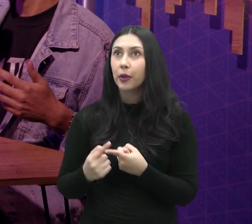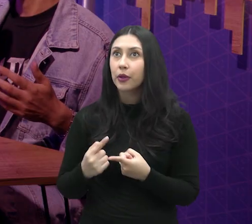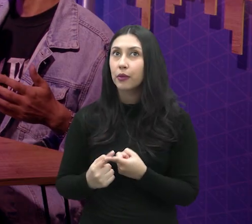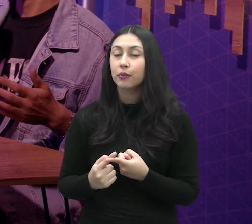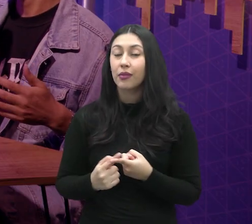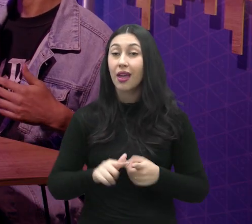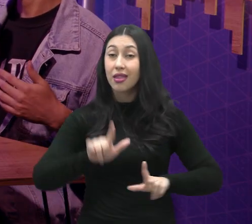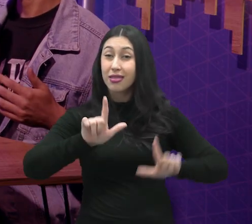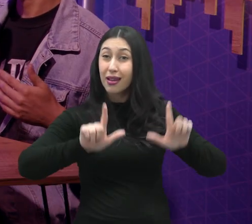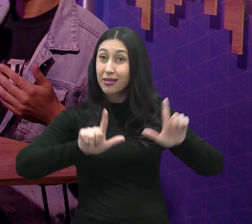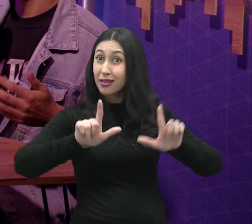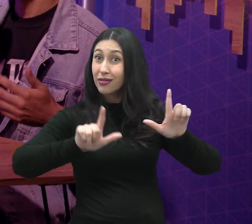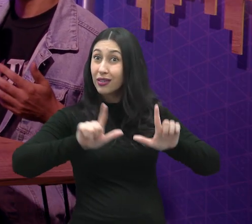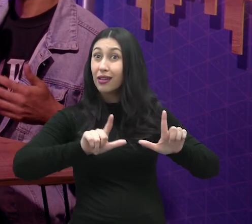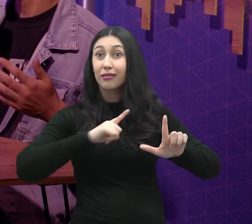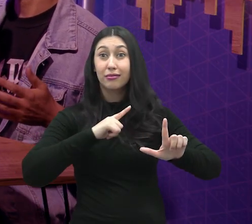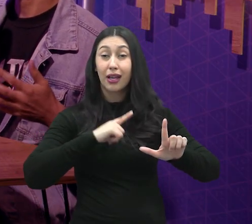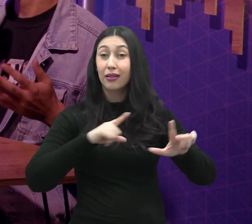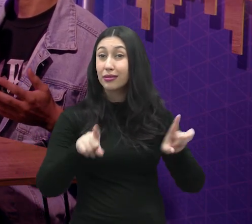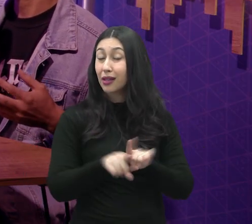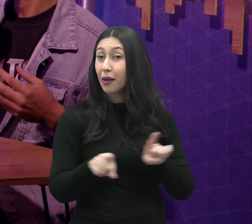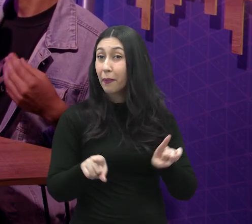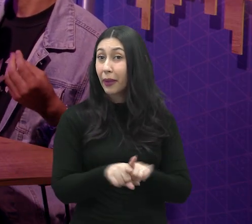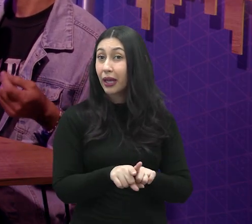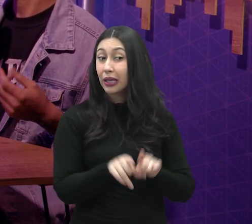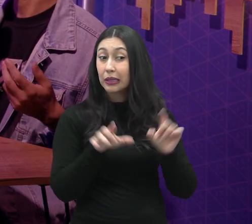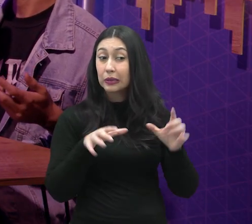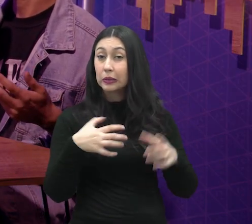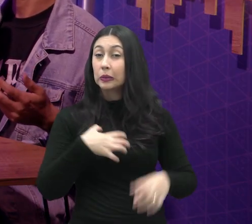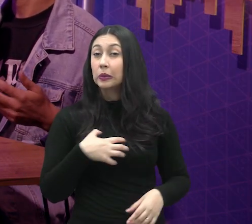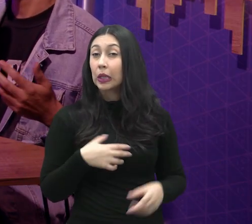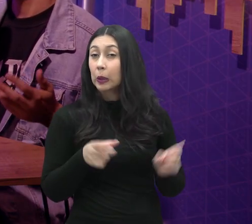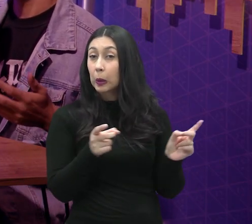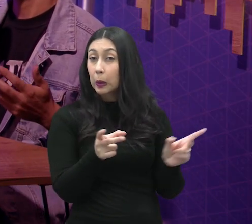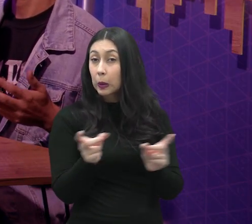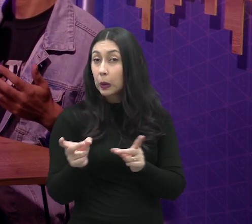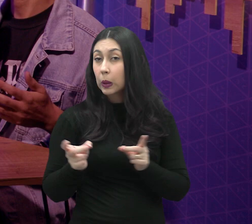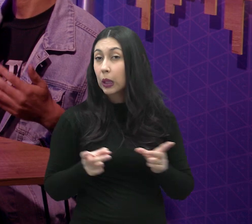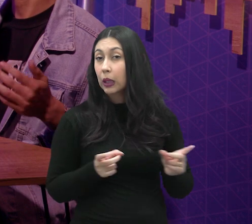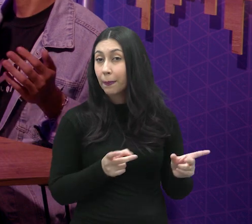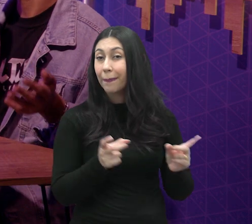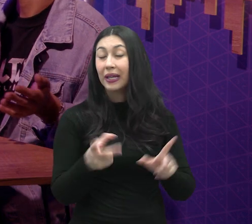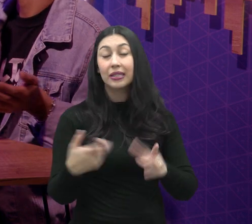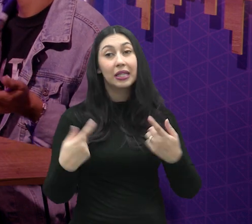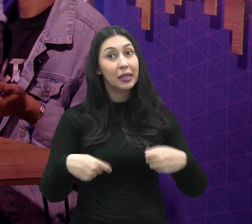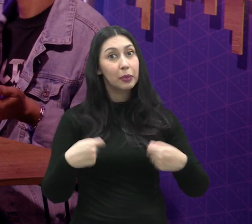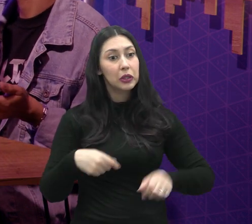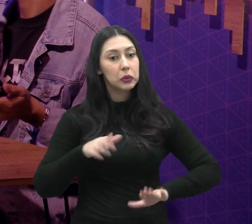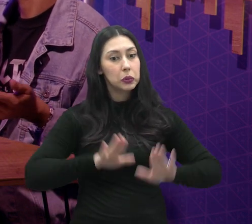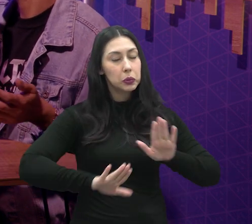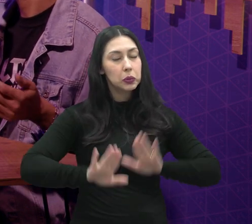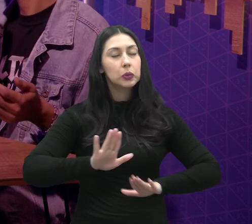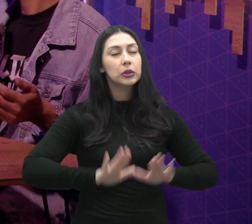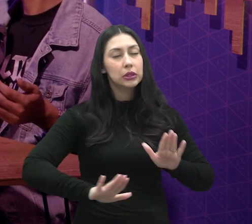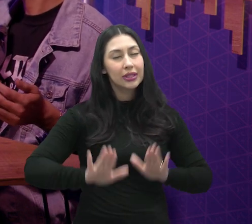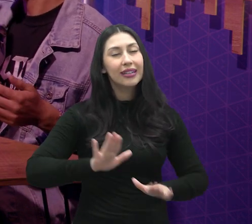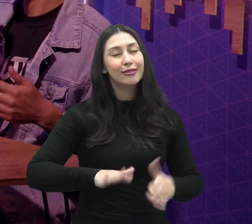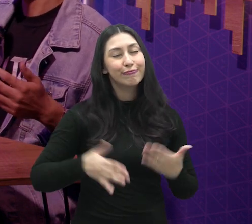a televisão aberta tem a questão comercial que zela um pouquinho por certas coisas ainda. Existe o conservadorismo,